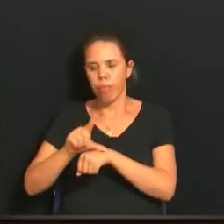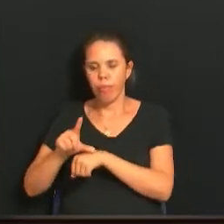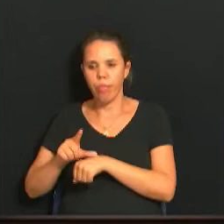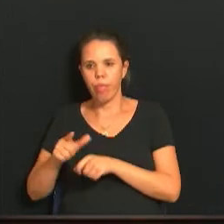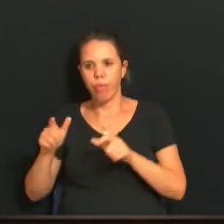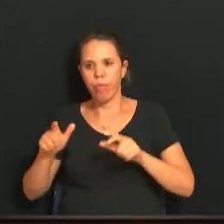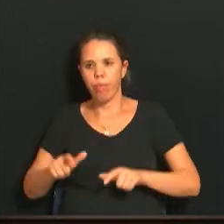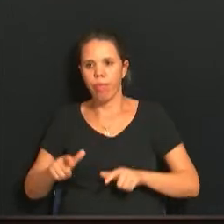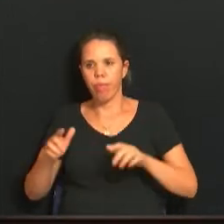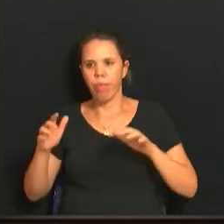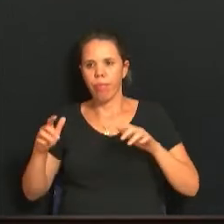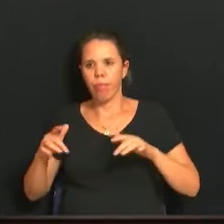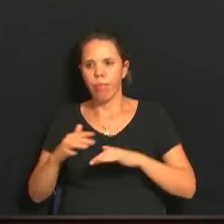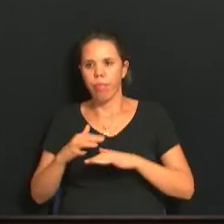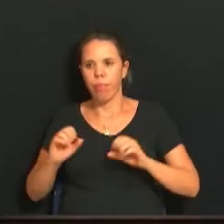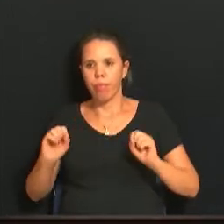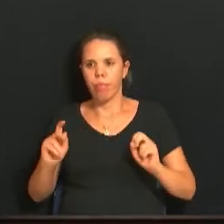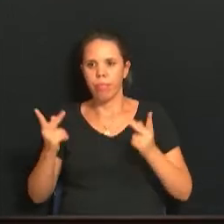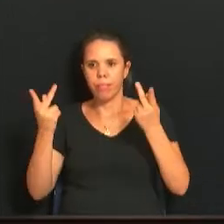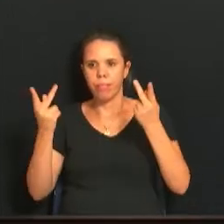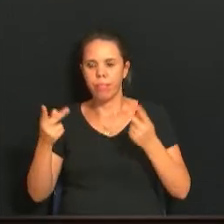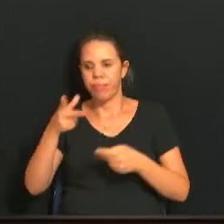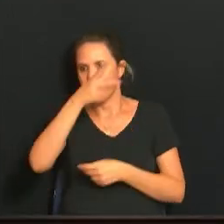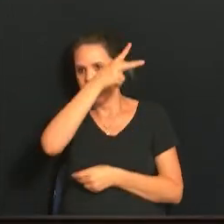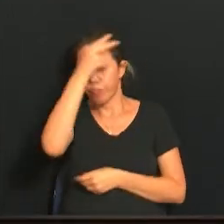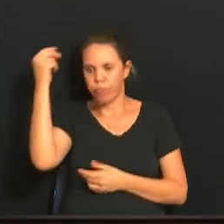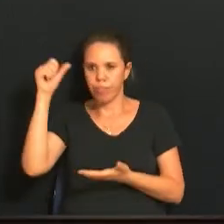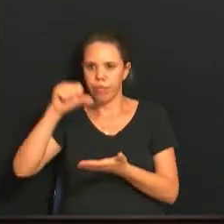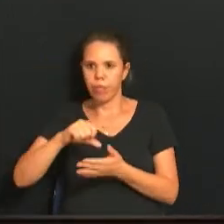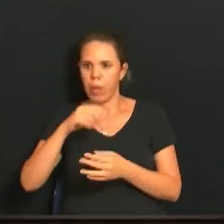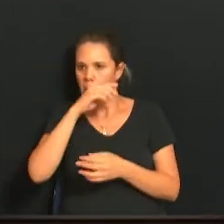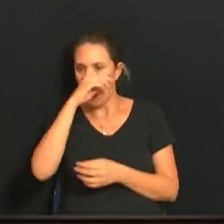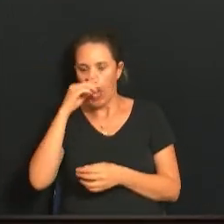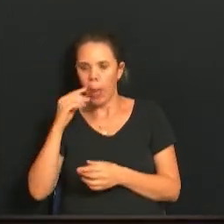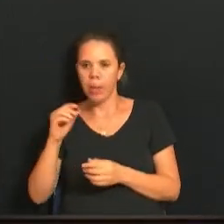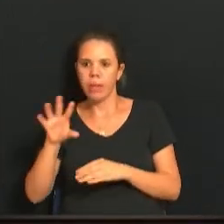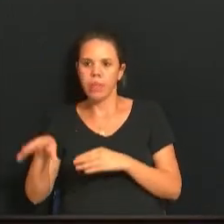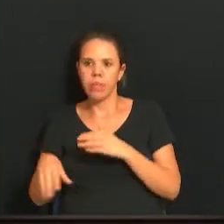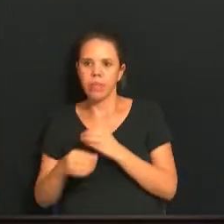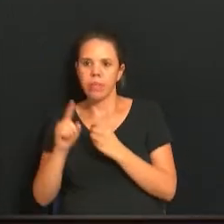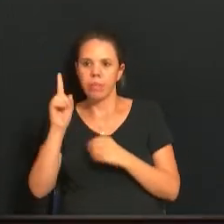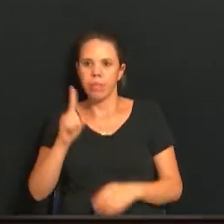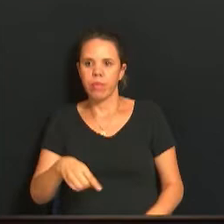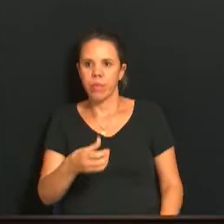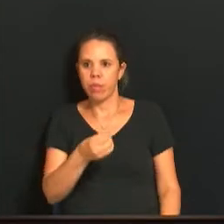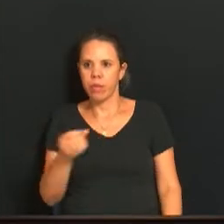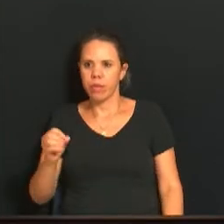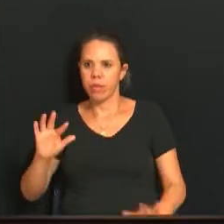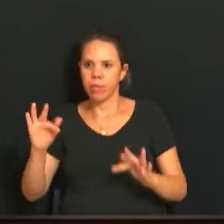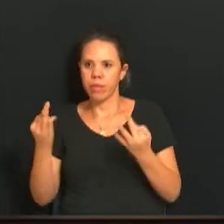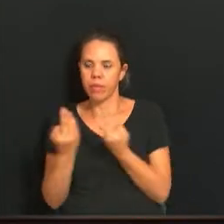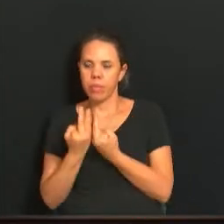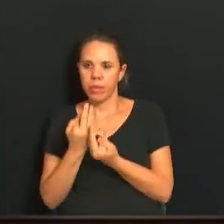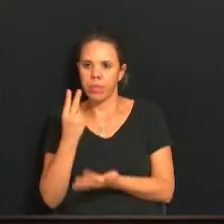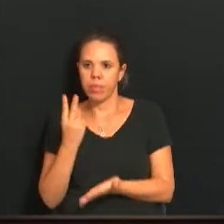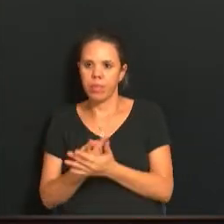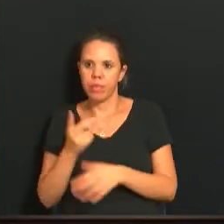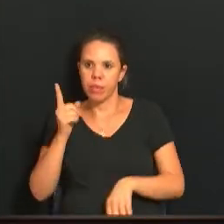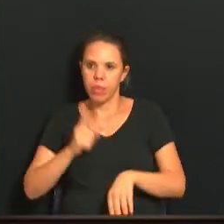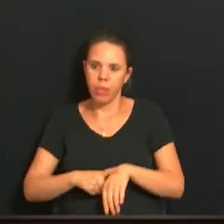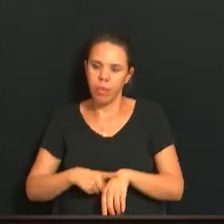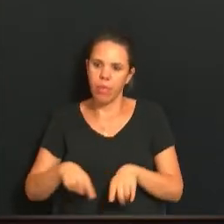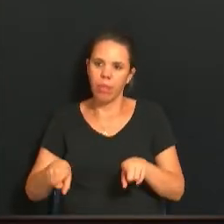um complexo, um shopping popular para aquela região, onde vai agregar 1.600 famílias. E, ao mesmo tempo, nós vamos também